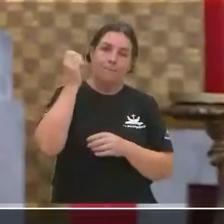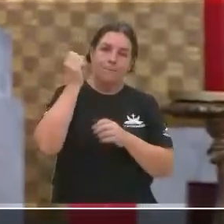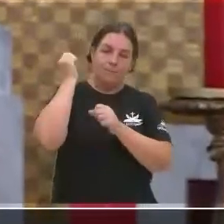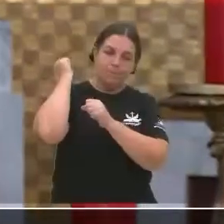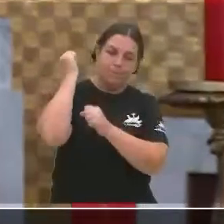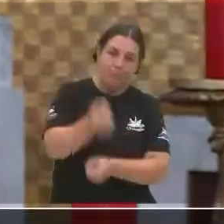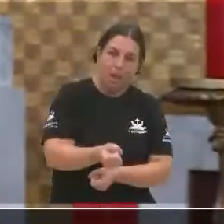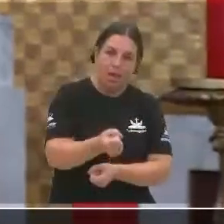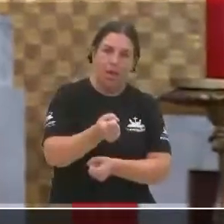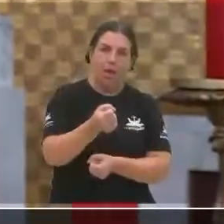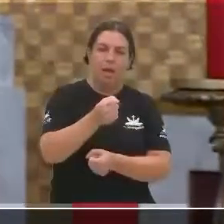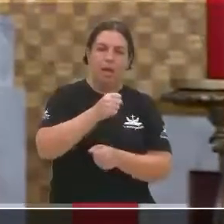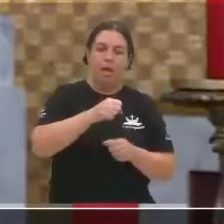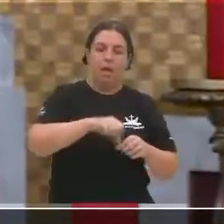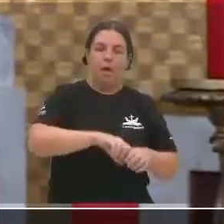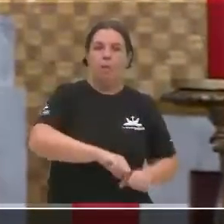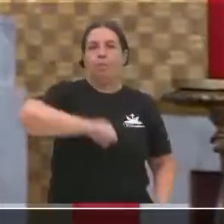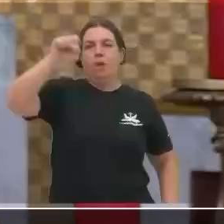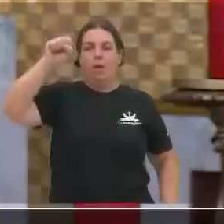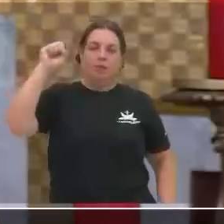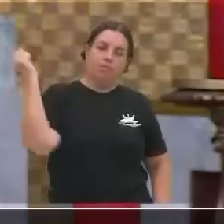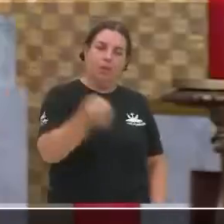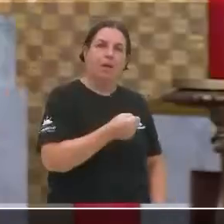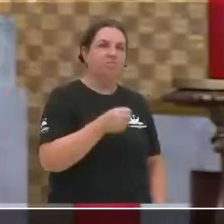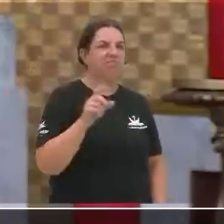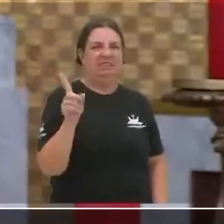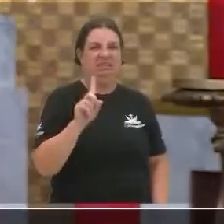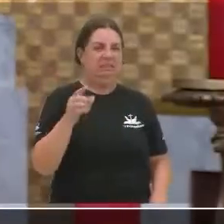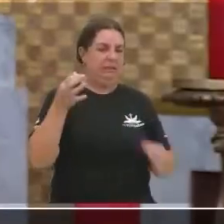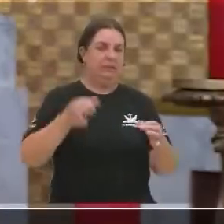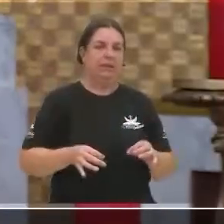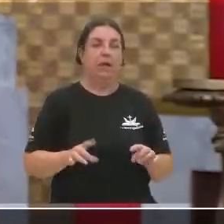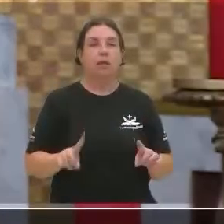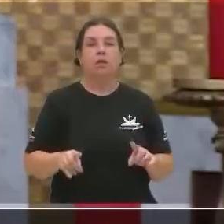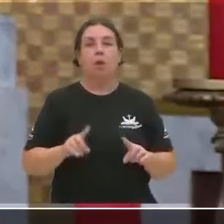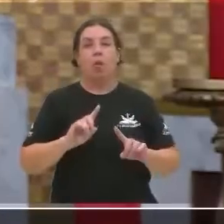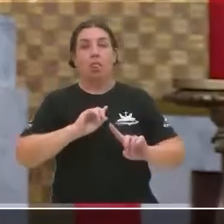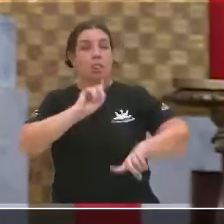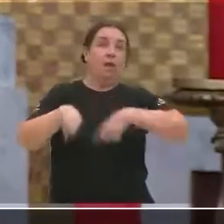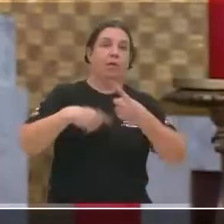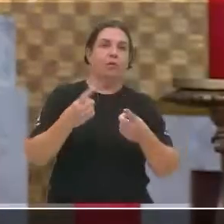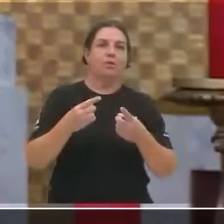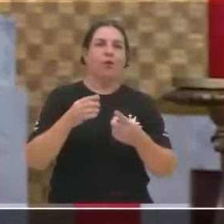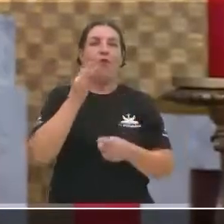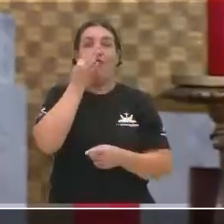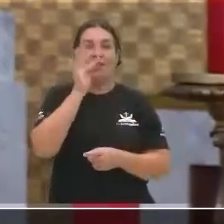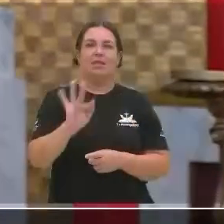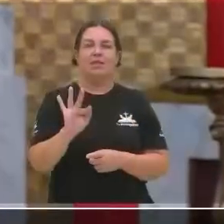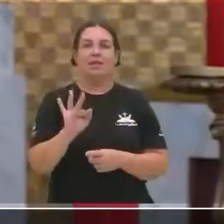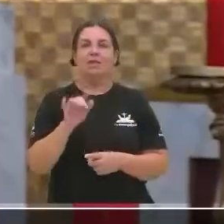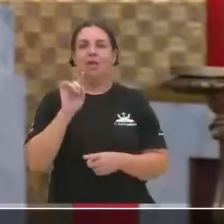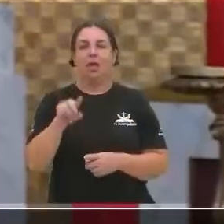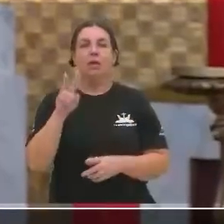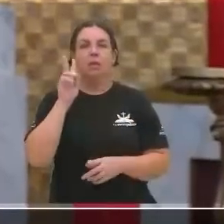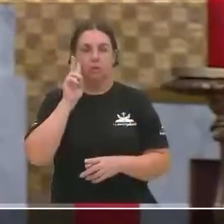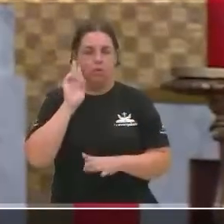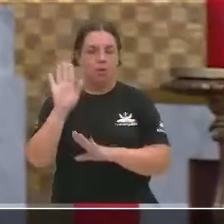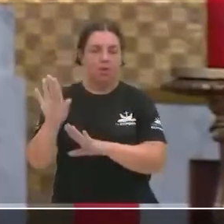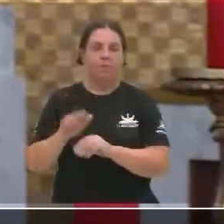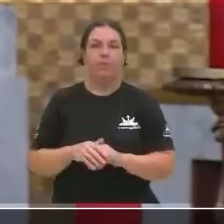espada nunca foi precisa então na Revolução Francesa se inventou agora história